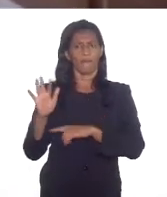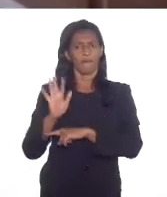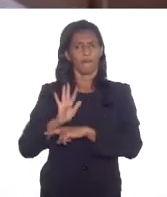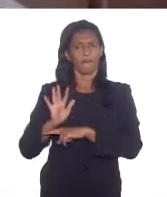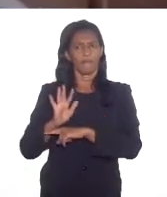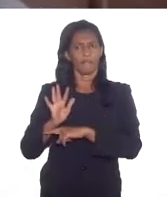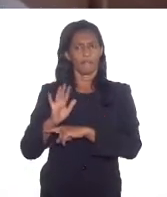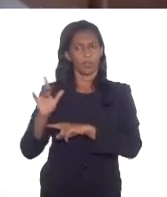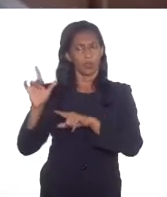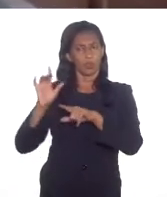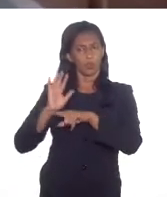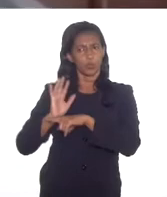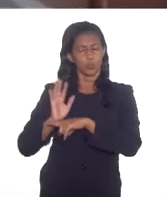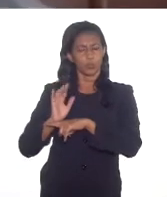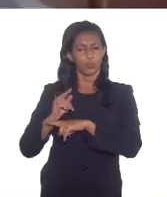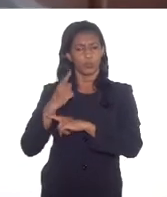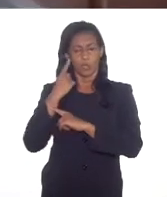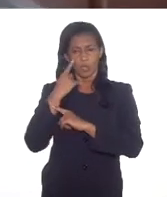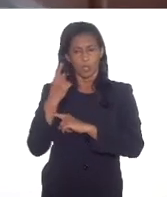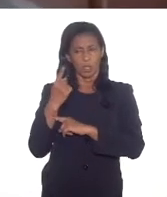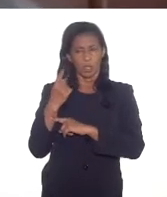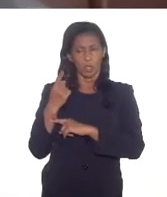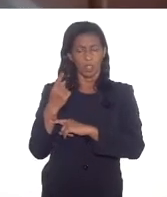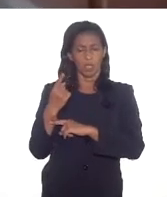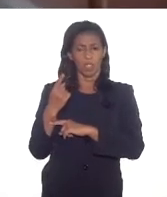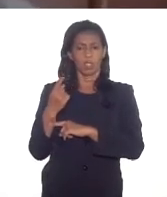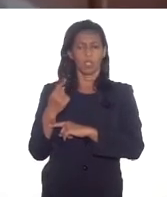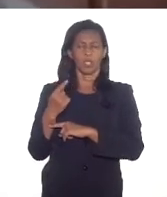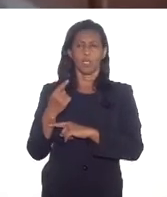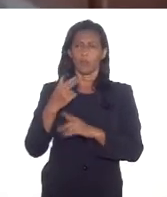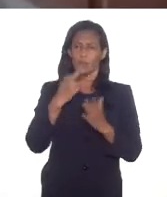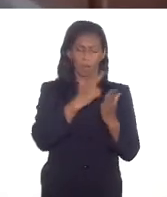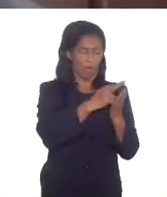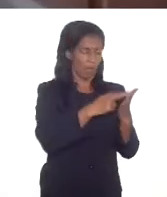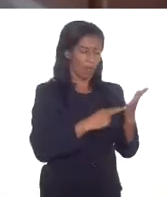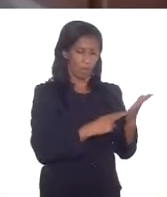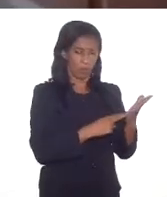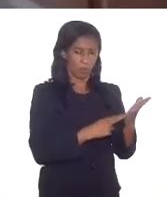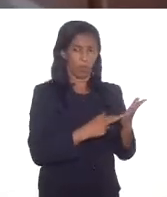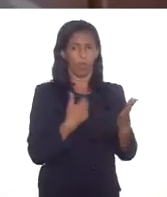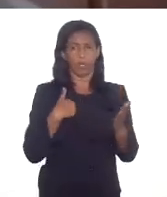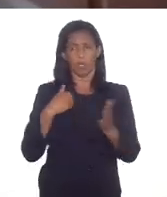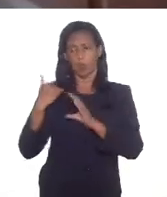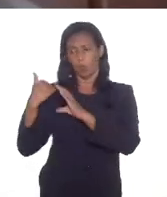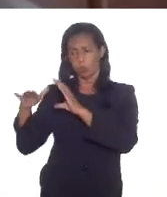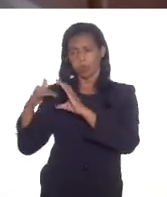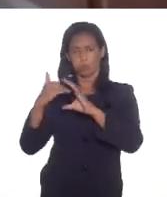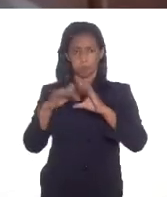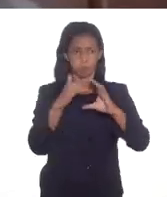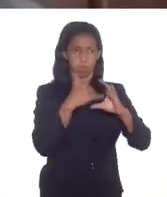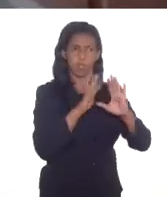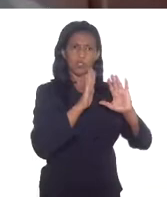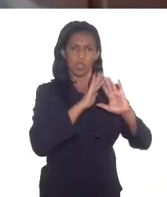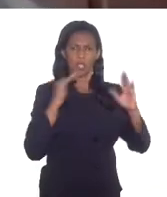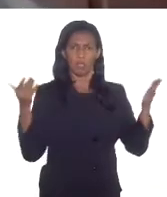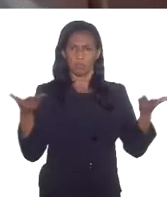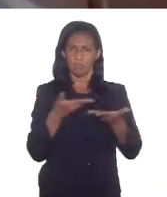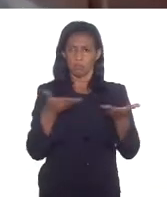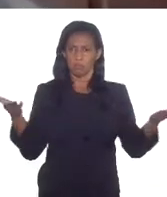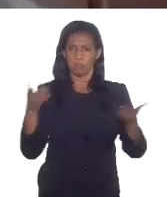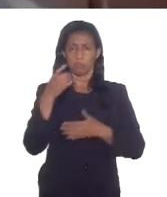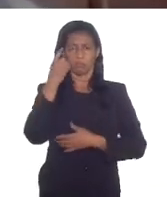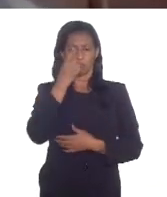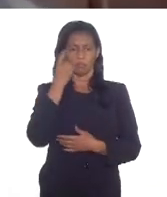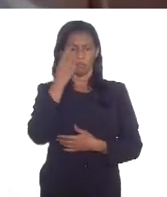os pontos mais sensíveis que constam desse relatório que eu fiz chegar a vossas excelências. Sendo assim, eu